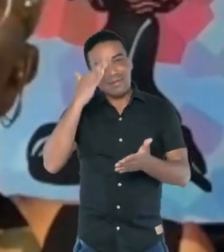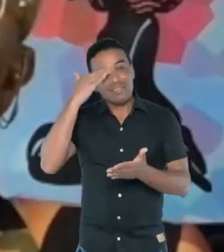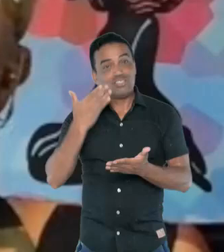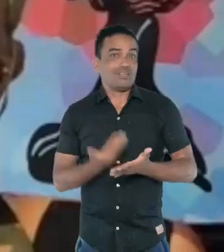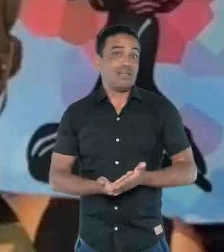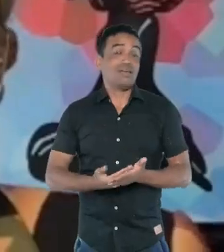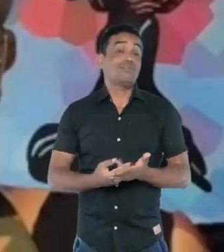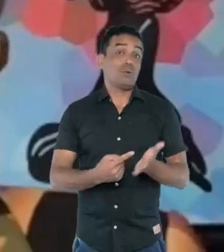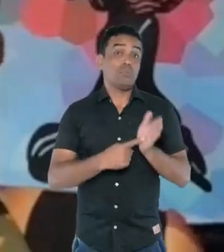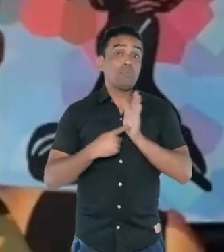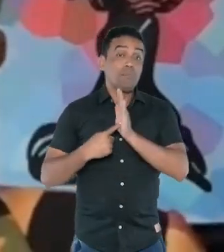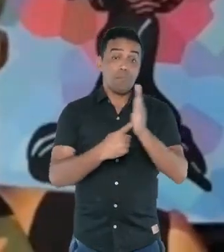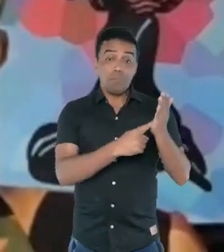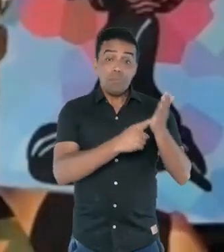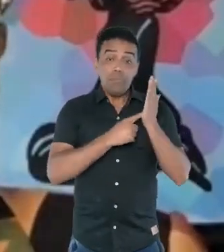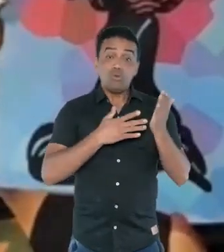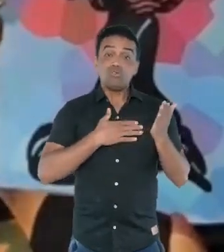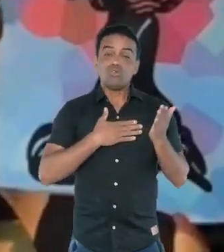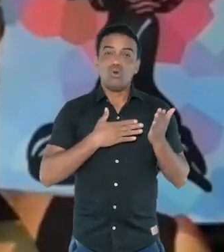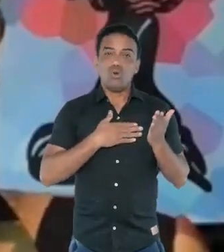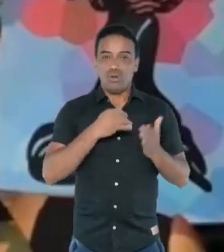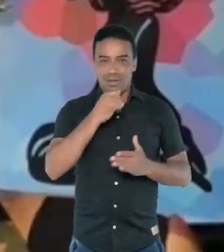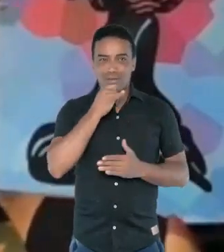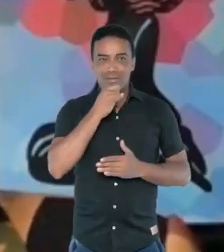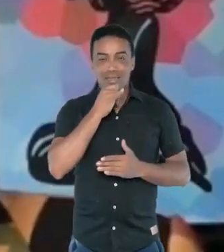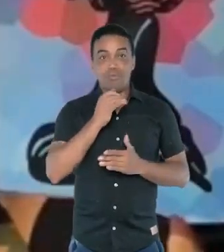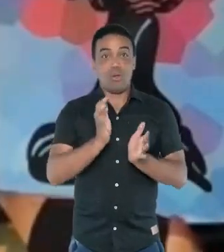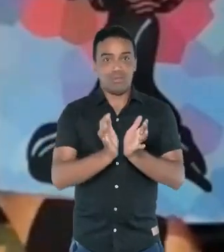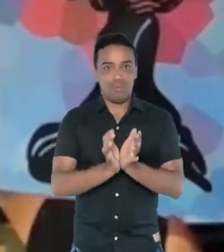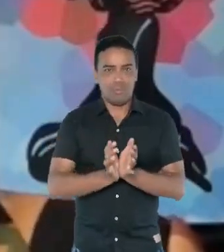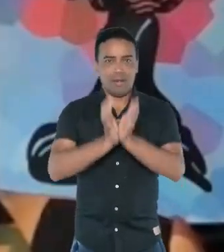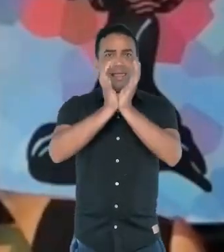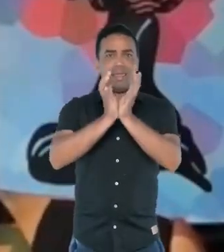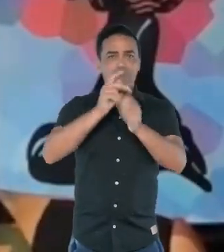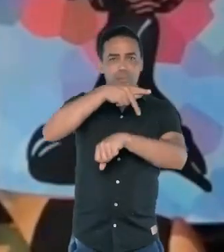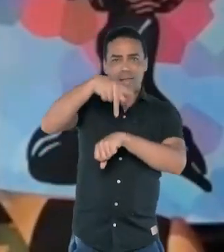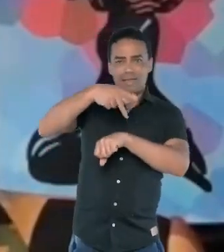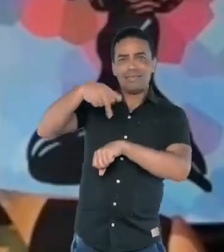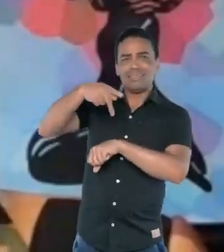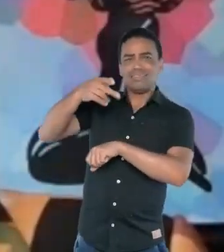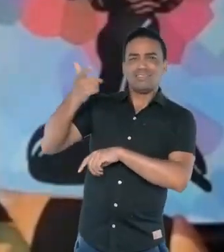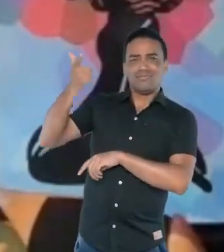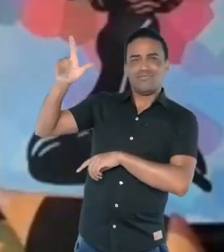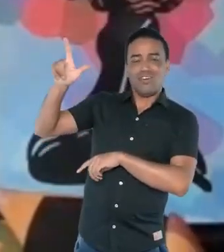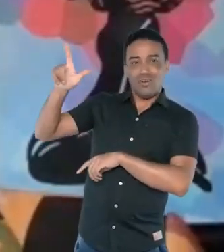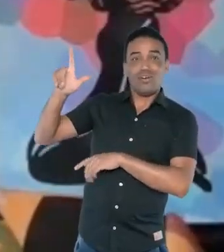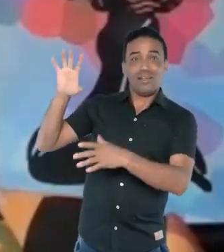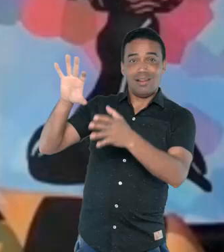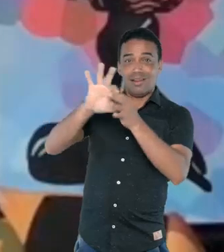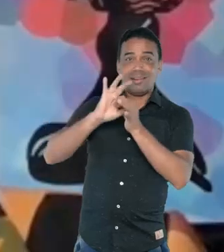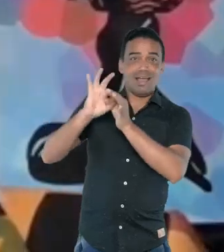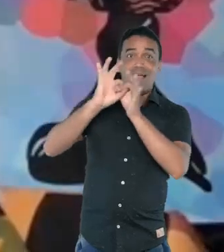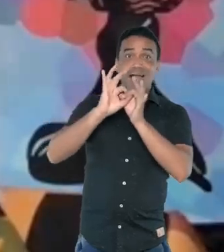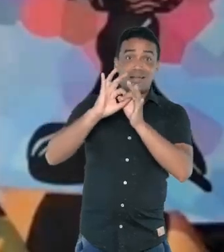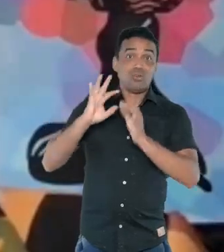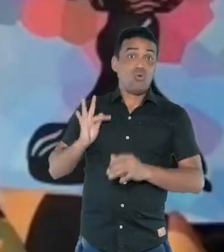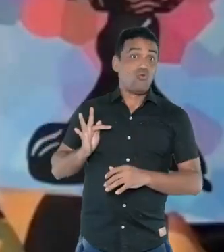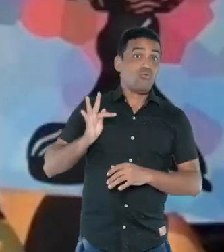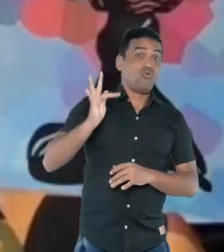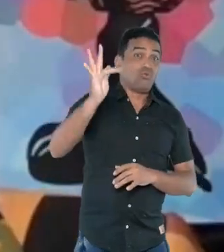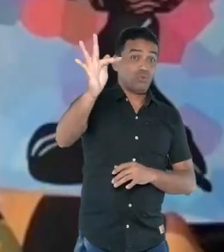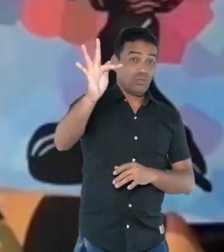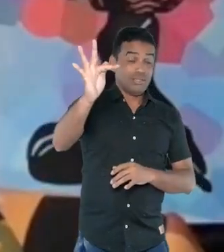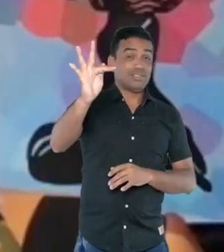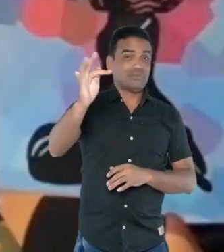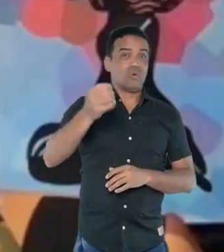que, por exemplo, eu recebi um prêmio internacional agora, conectada com o futurismo, e